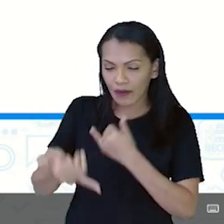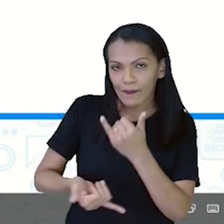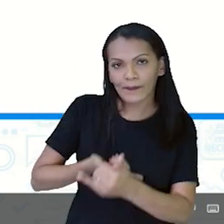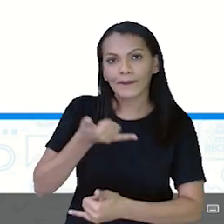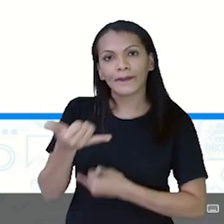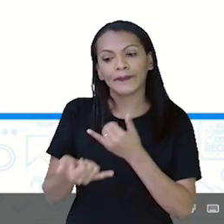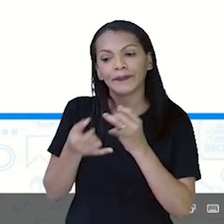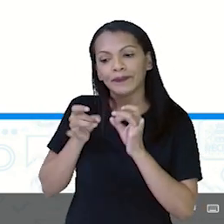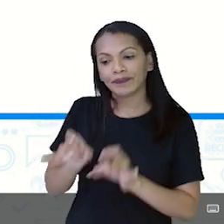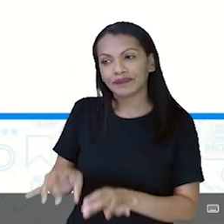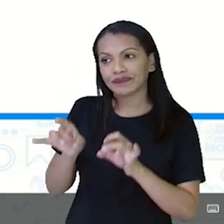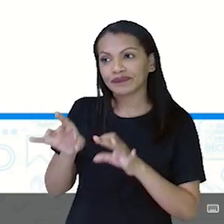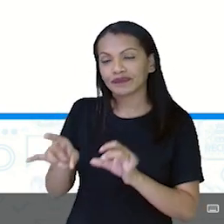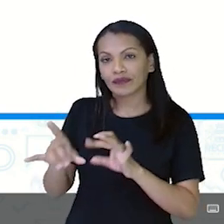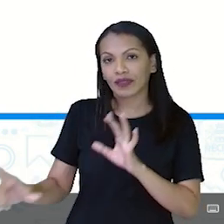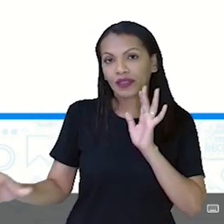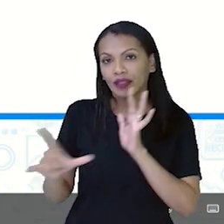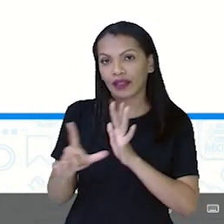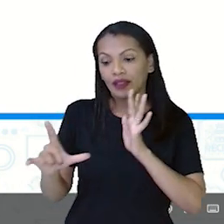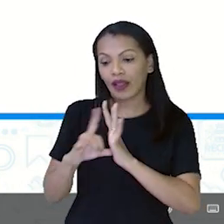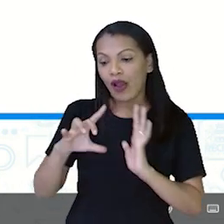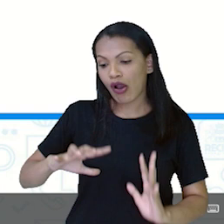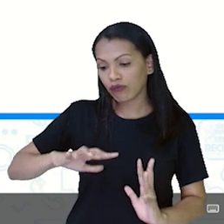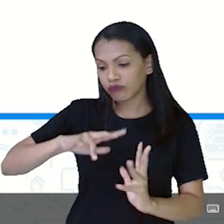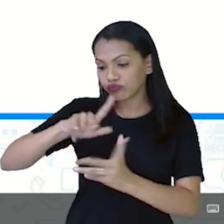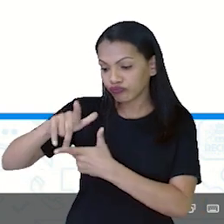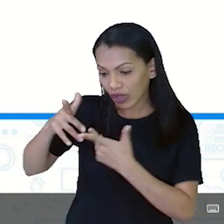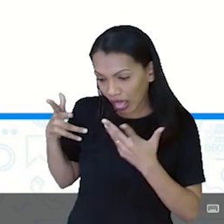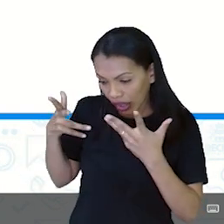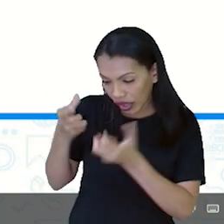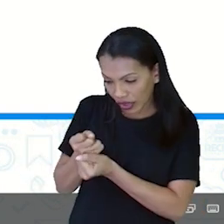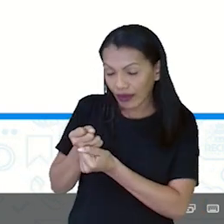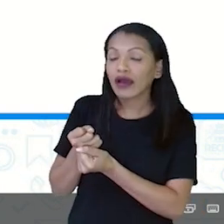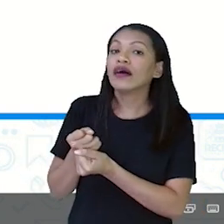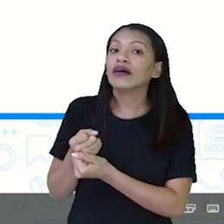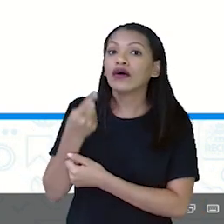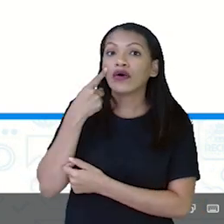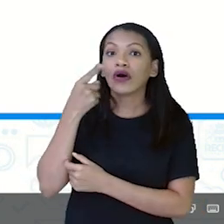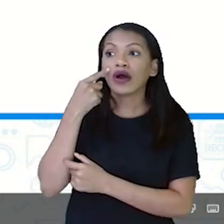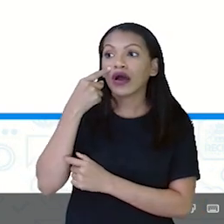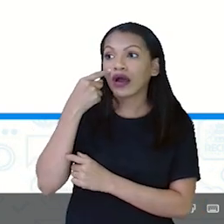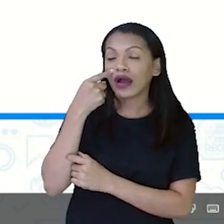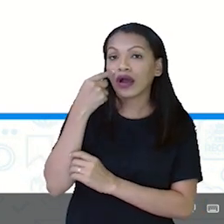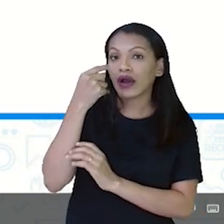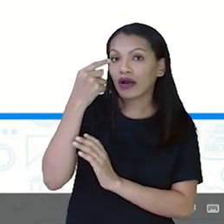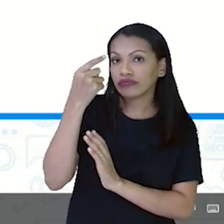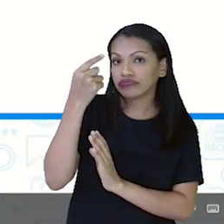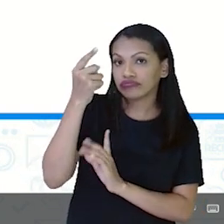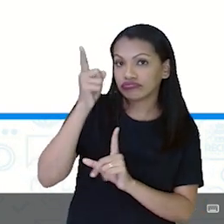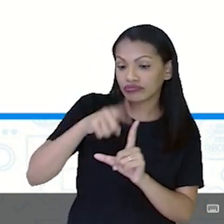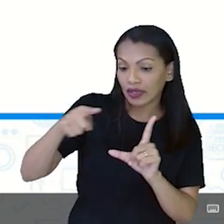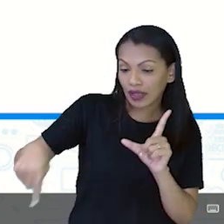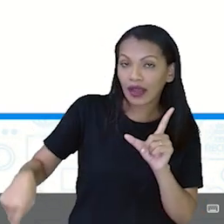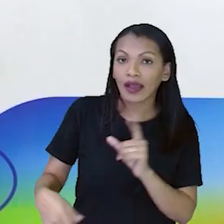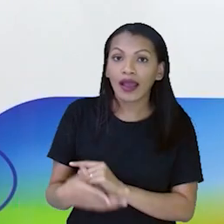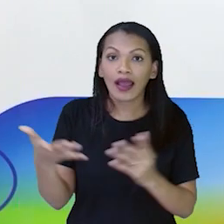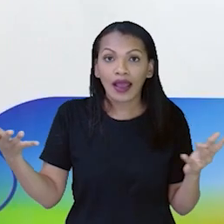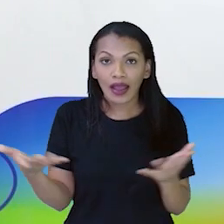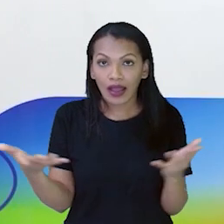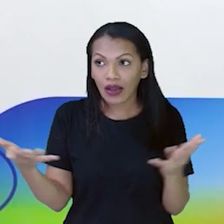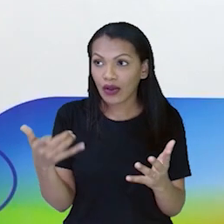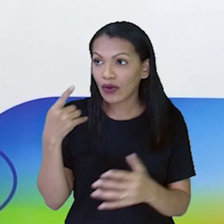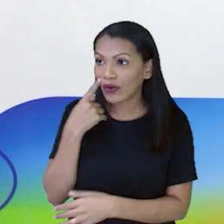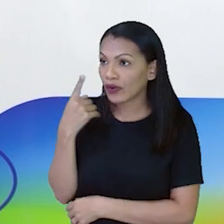foram vendidos pela loja Mundo Encantado de acordo com o gráfico? Agora aqui tá bom. Vamos contar no